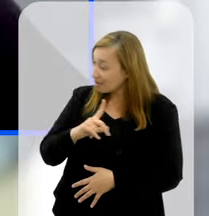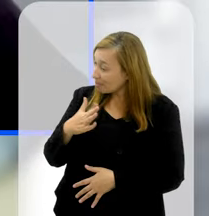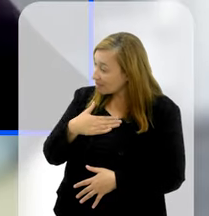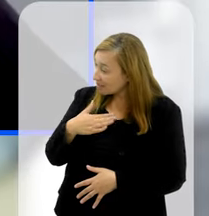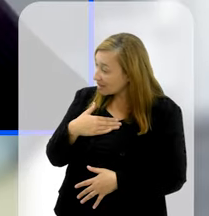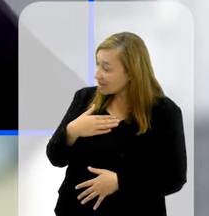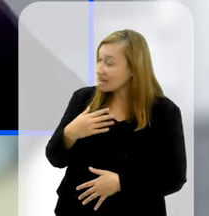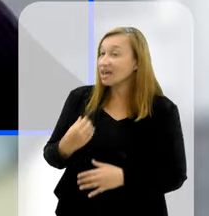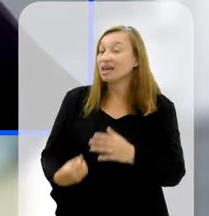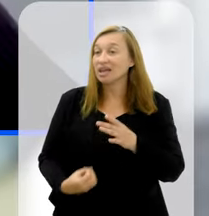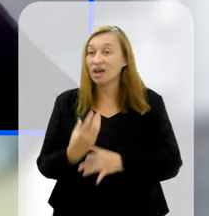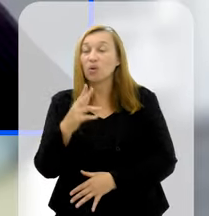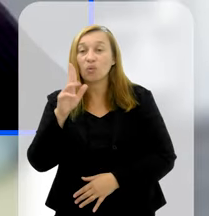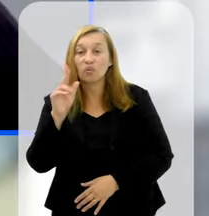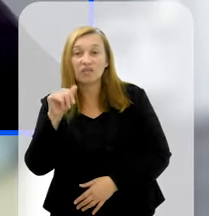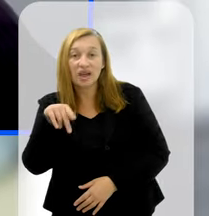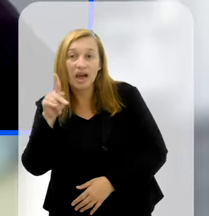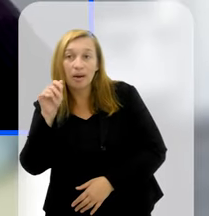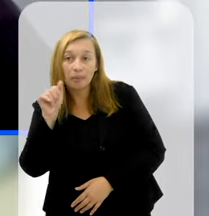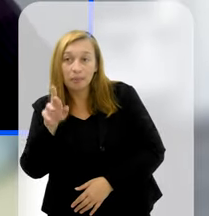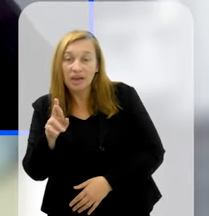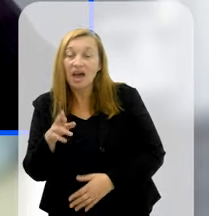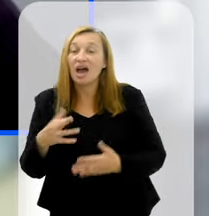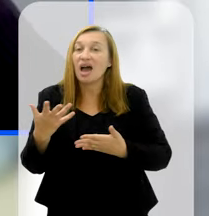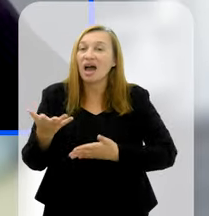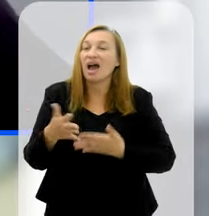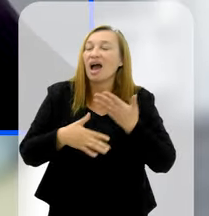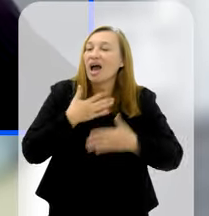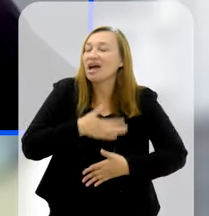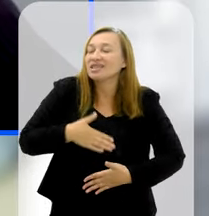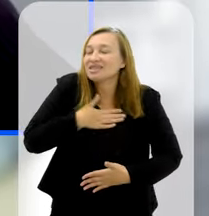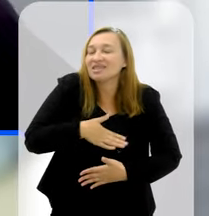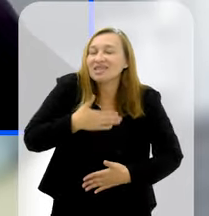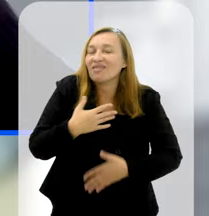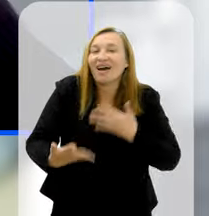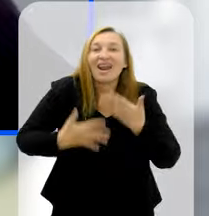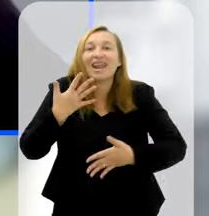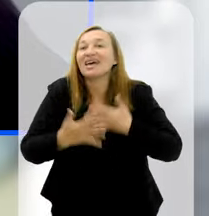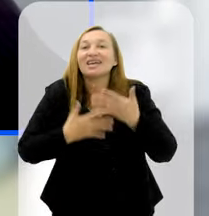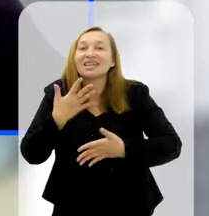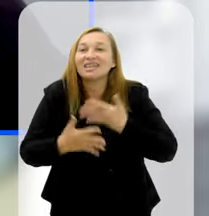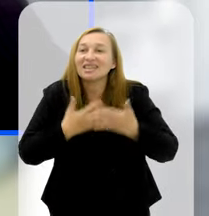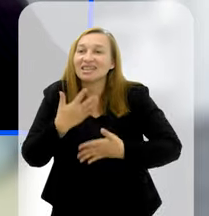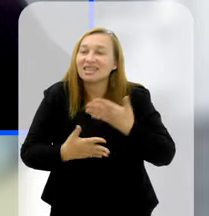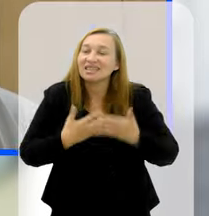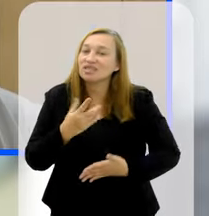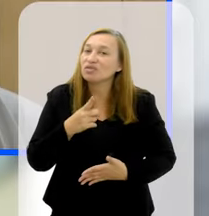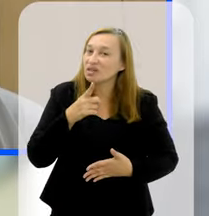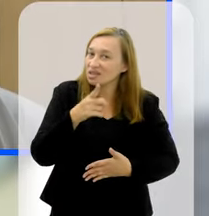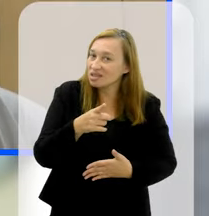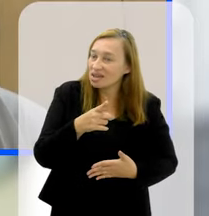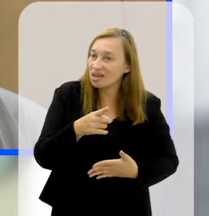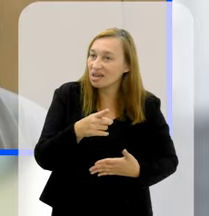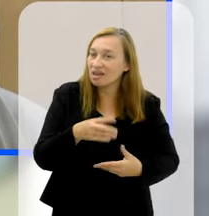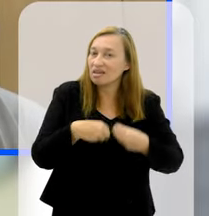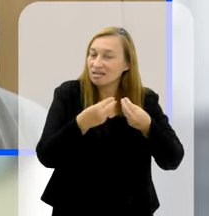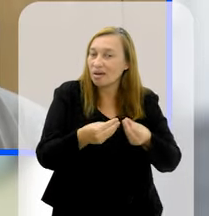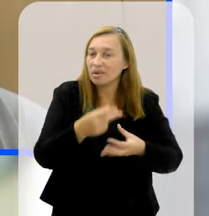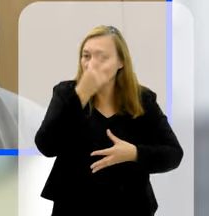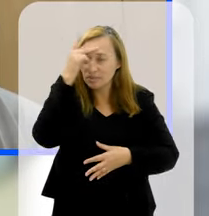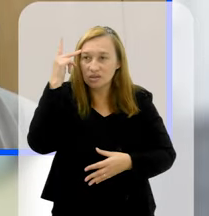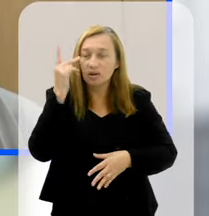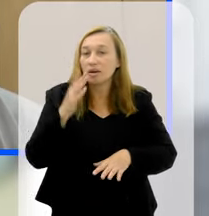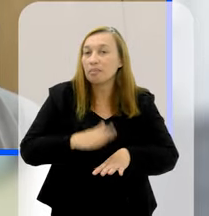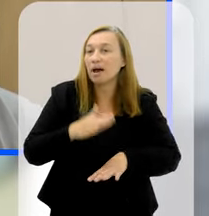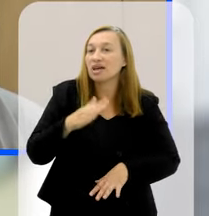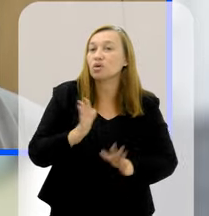particular, que criei a UNAT, a satisfação, a alegria que você dá para essa pessoa.